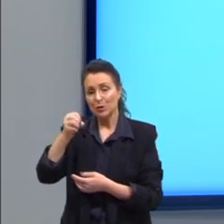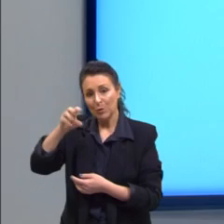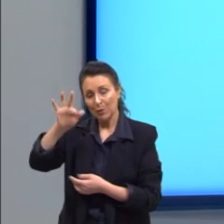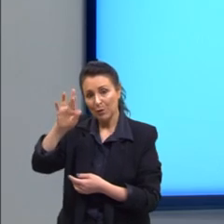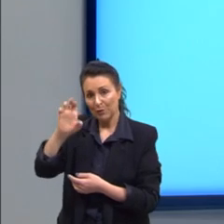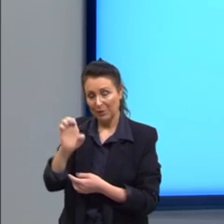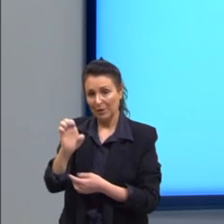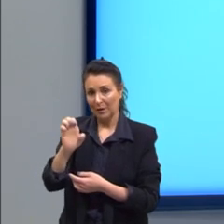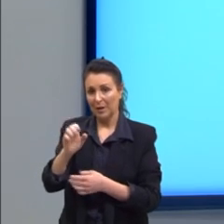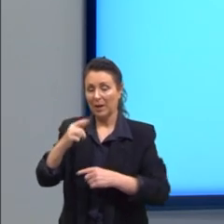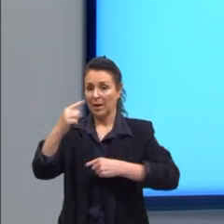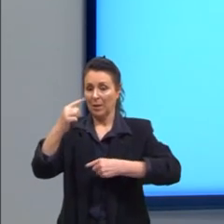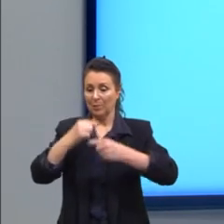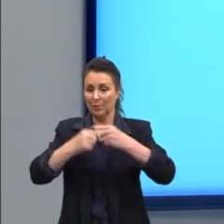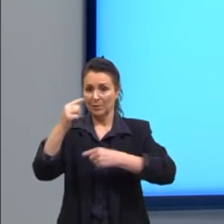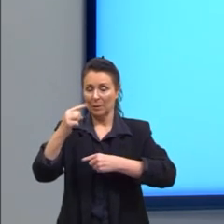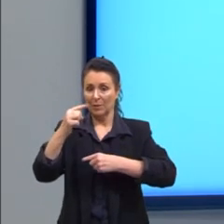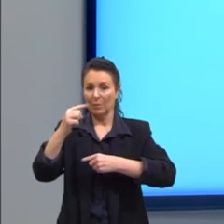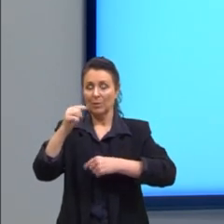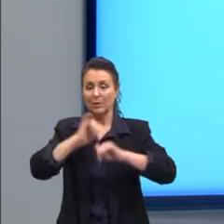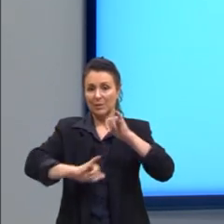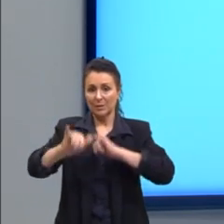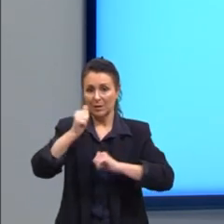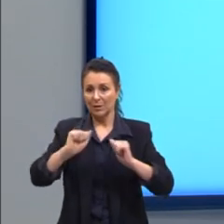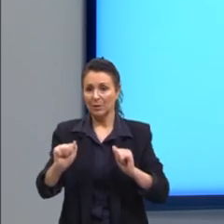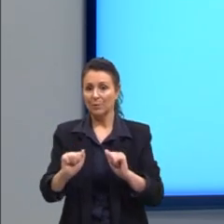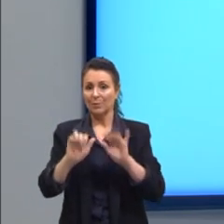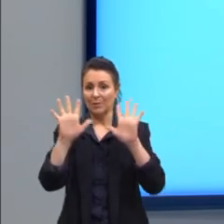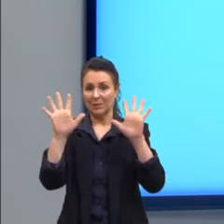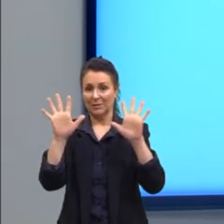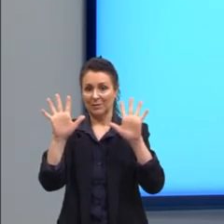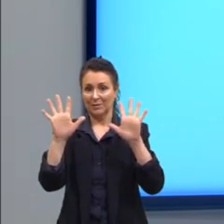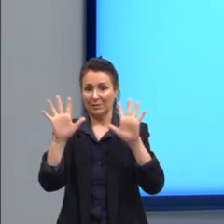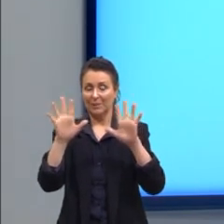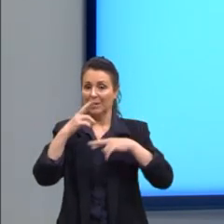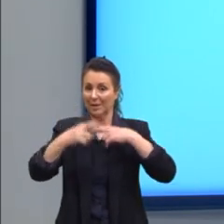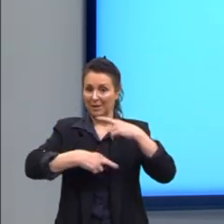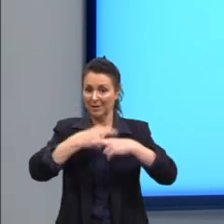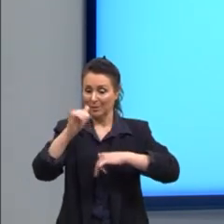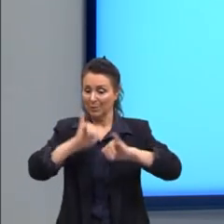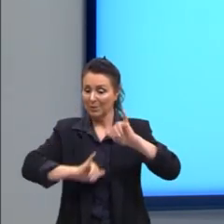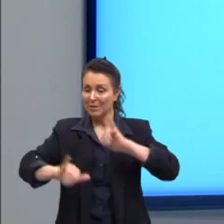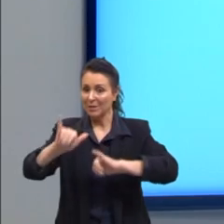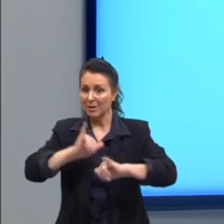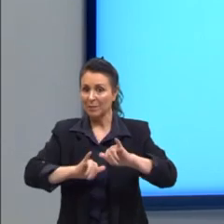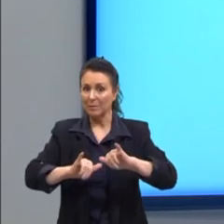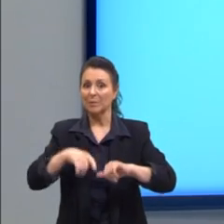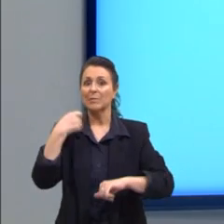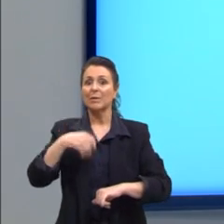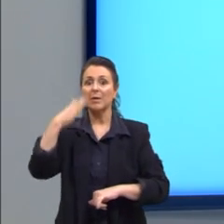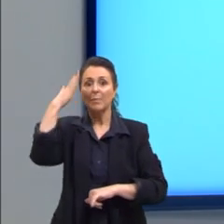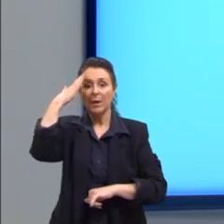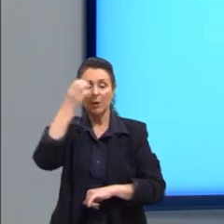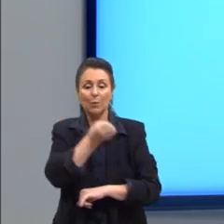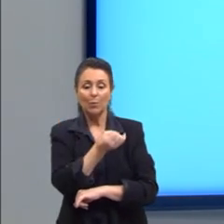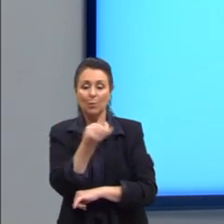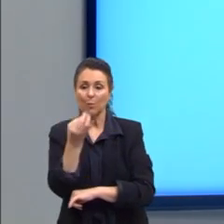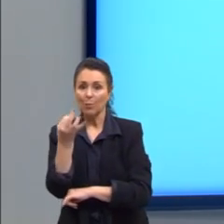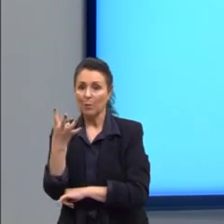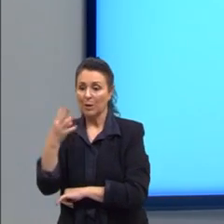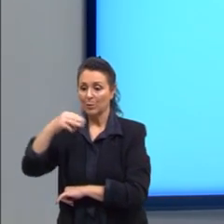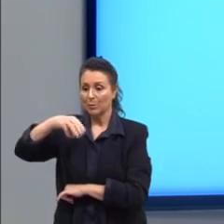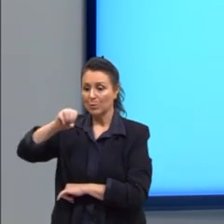extraída da reação química Ok até aí tudo bem mas eu preciso saber quantos mols